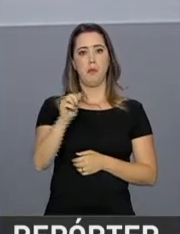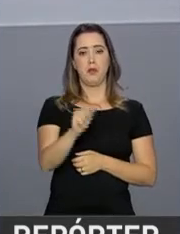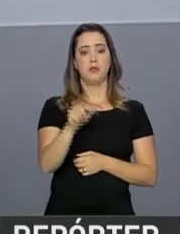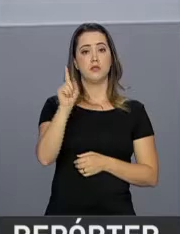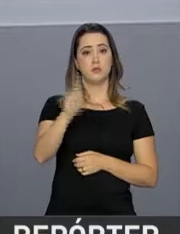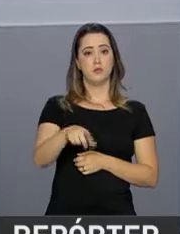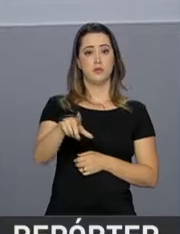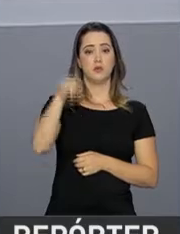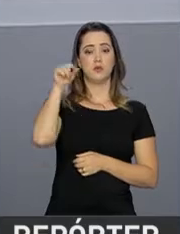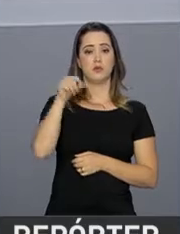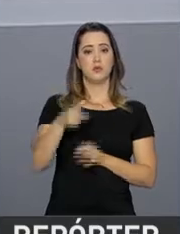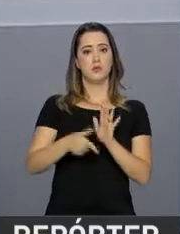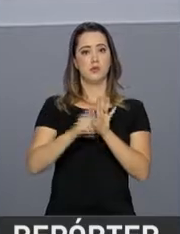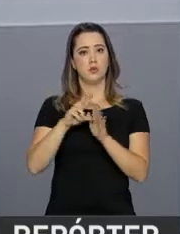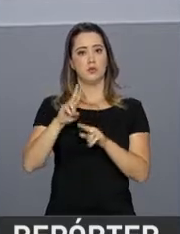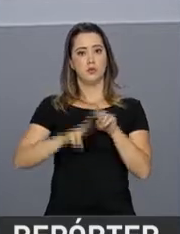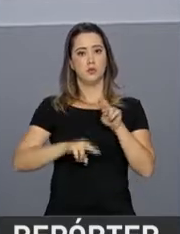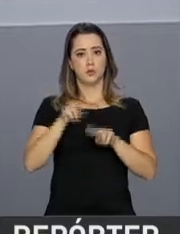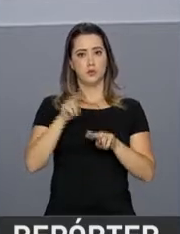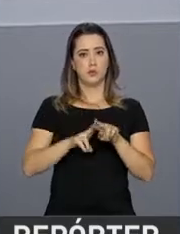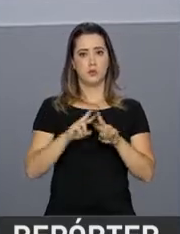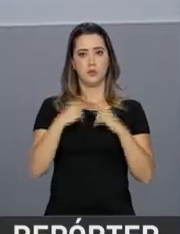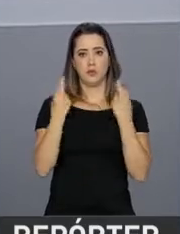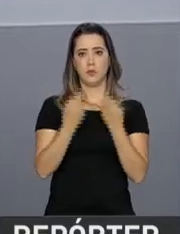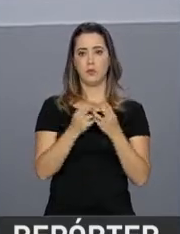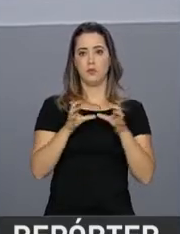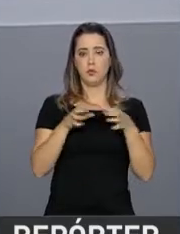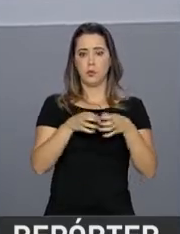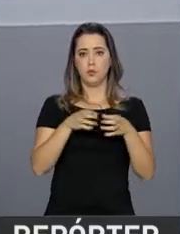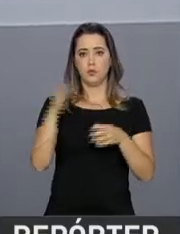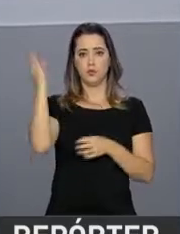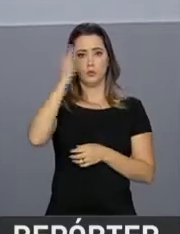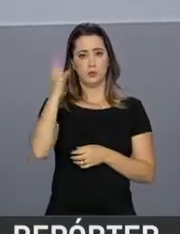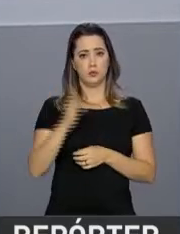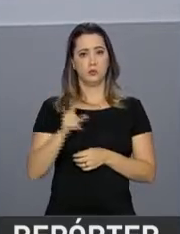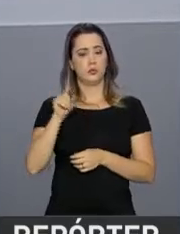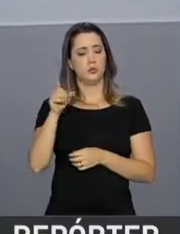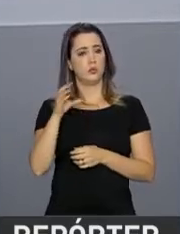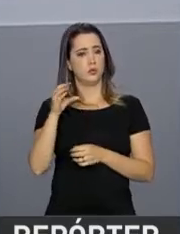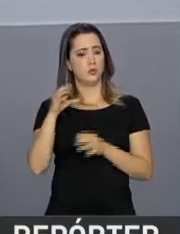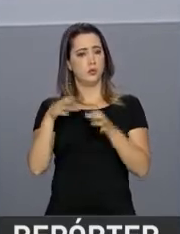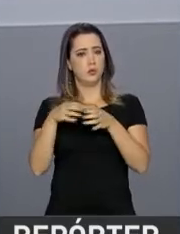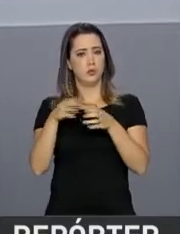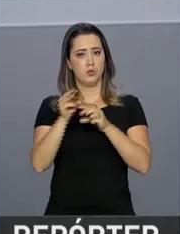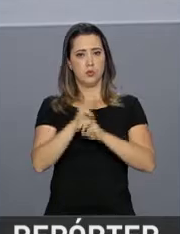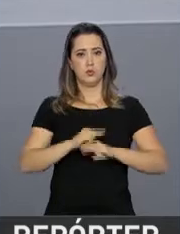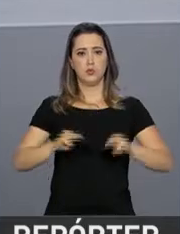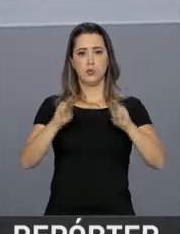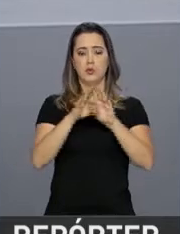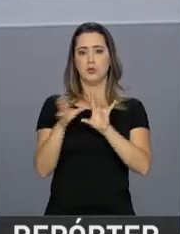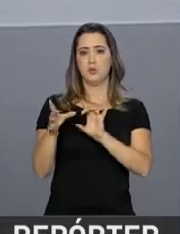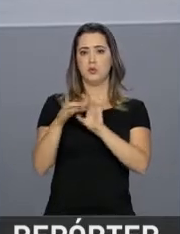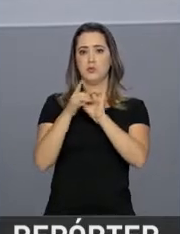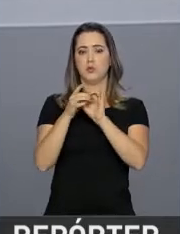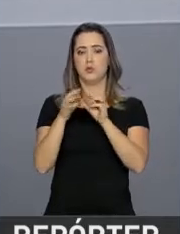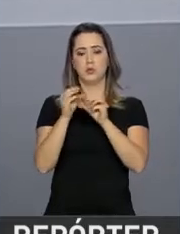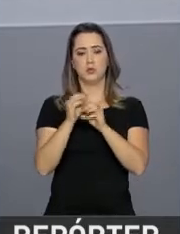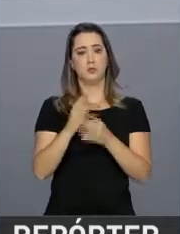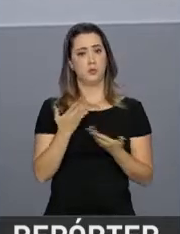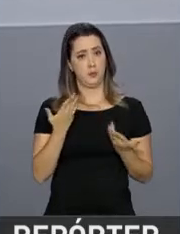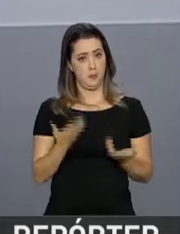foi indicada como pré-candidata em junho durante reunião da delegação brasileira na conferência dos estados que integram a convenção